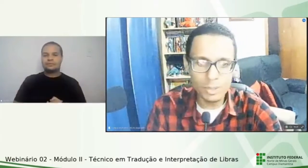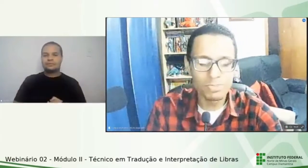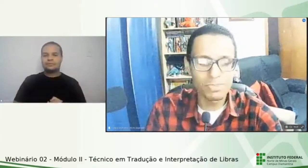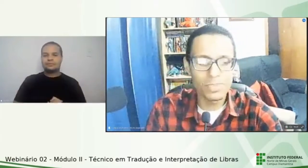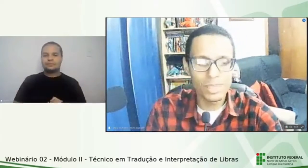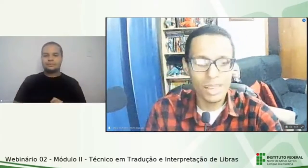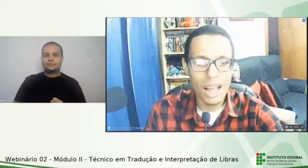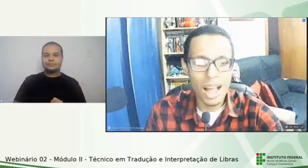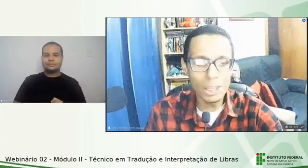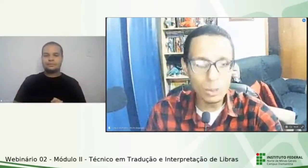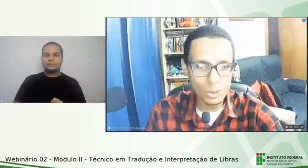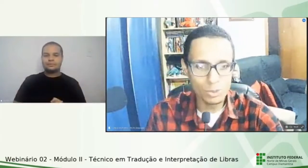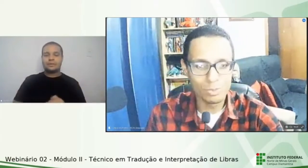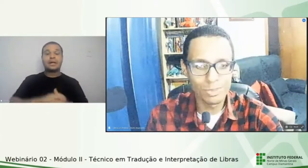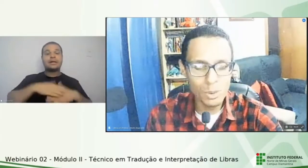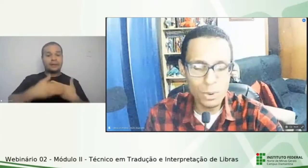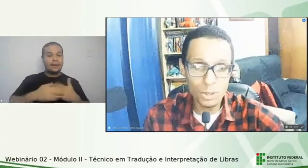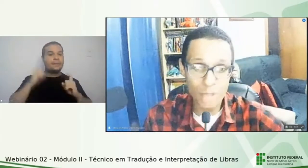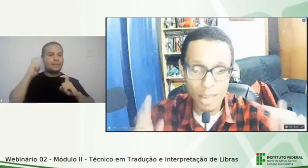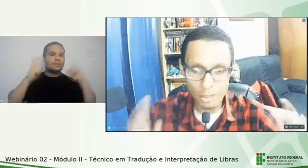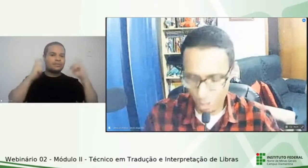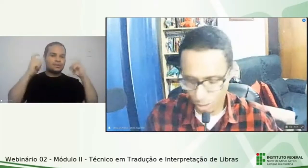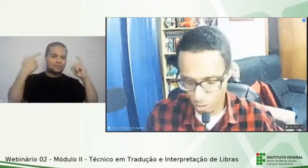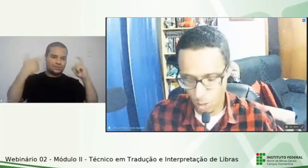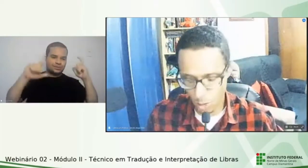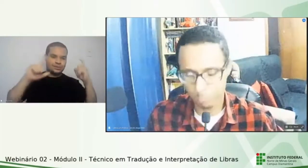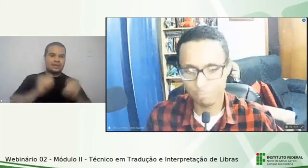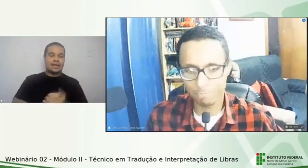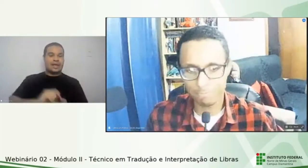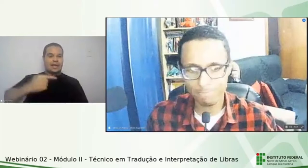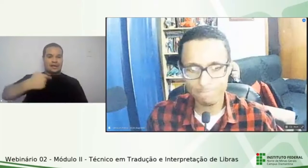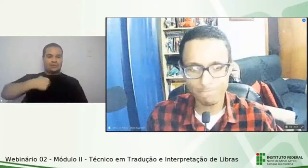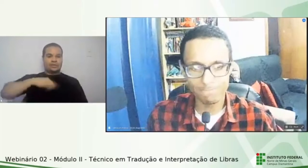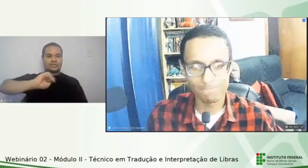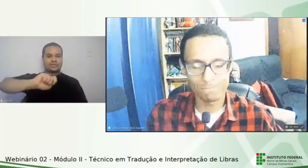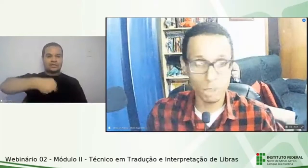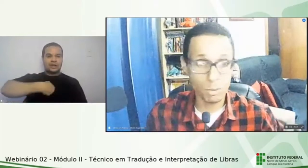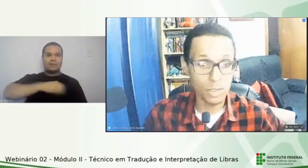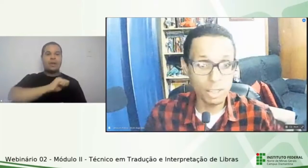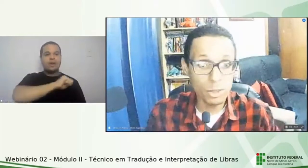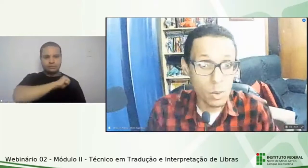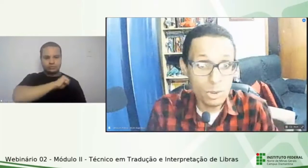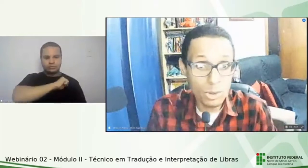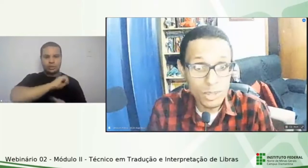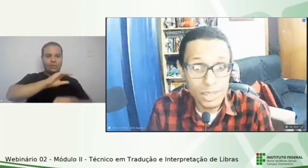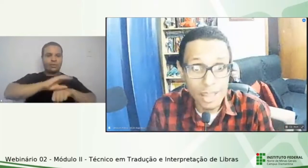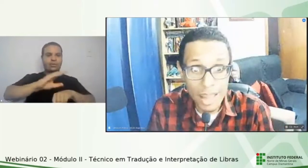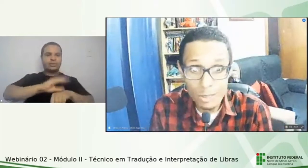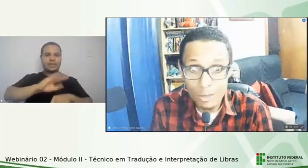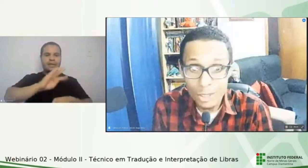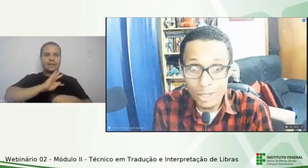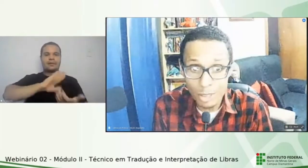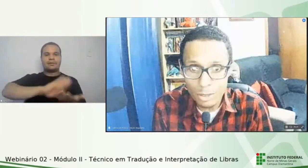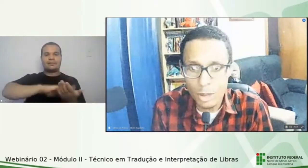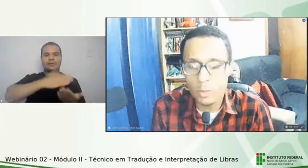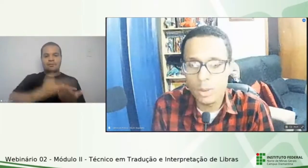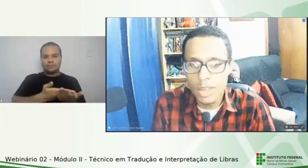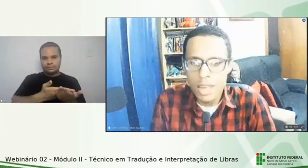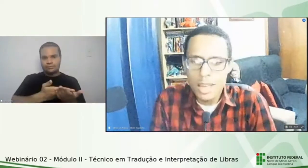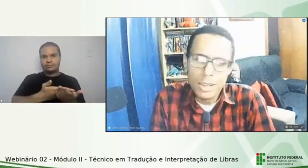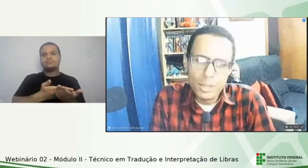Eu, enquanto aluno do curso técnico de tradução, estamos falando do curso técnico de